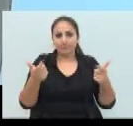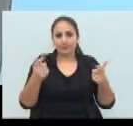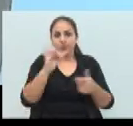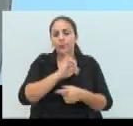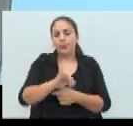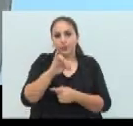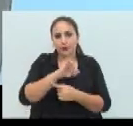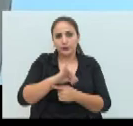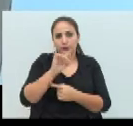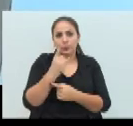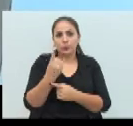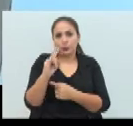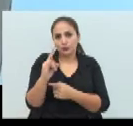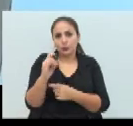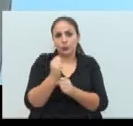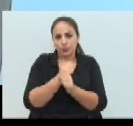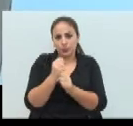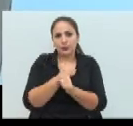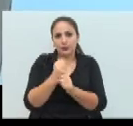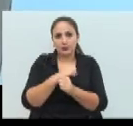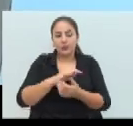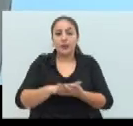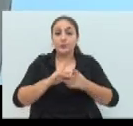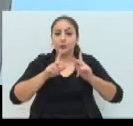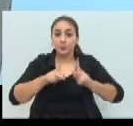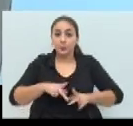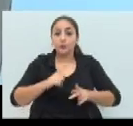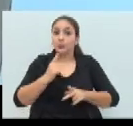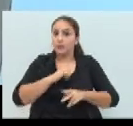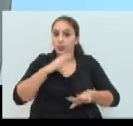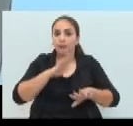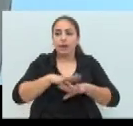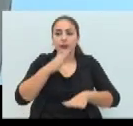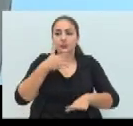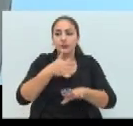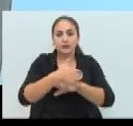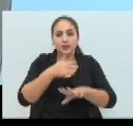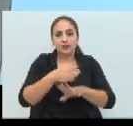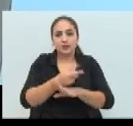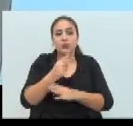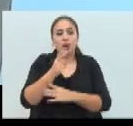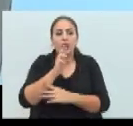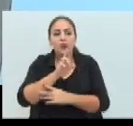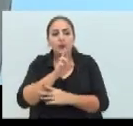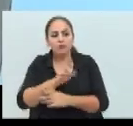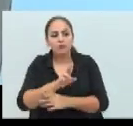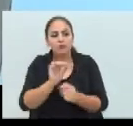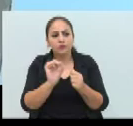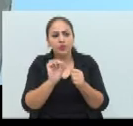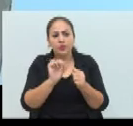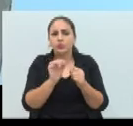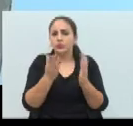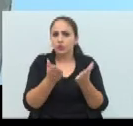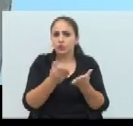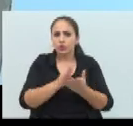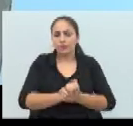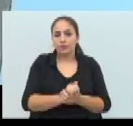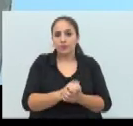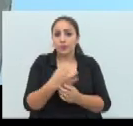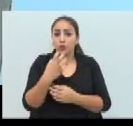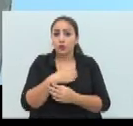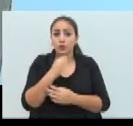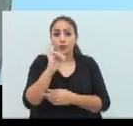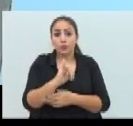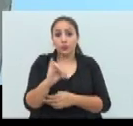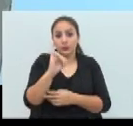crescimento muito importante nos últimos anos, né? As pessoas estão tendo mais acesso, os diagnósticos estão sendo feitos, né, de